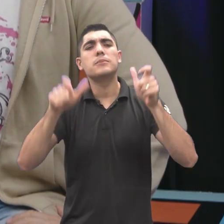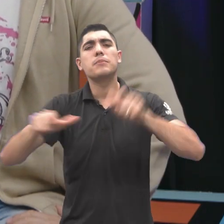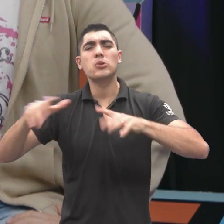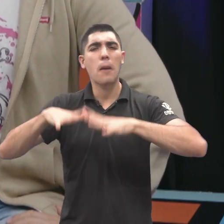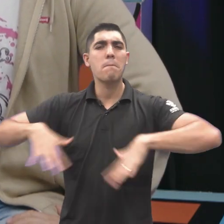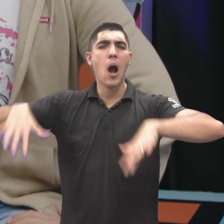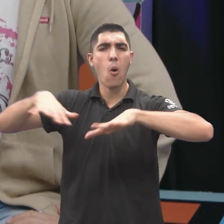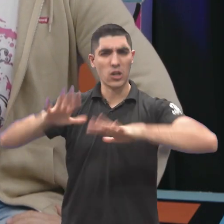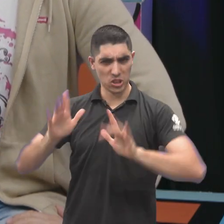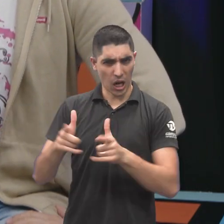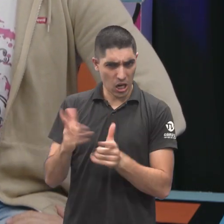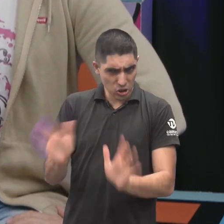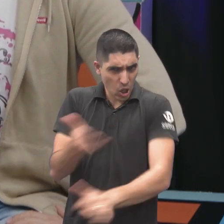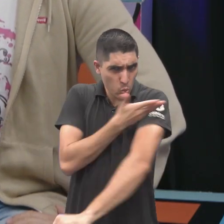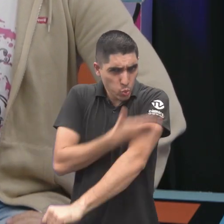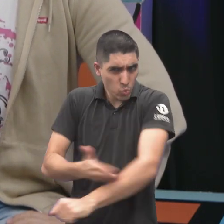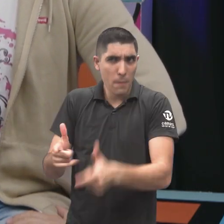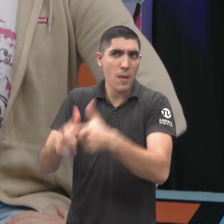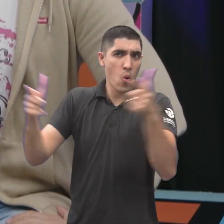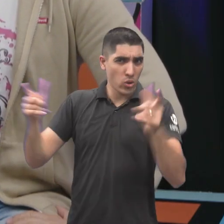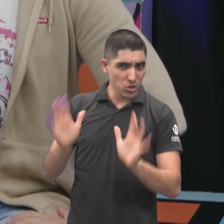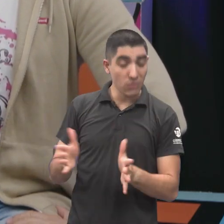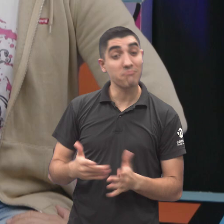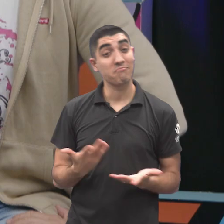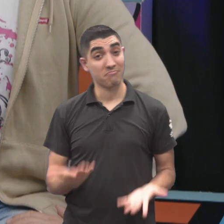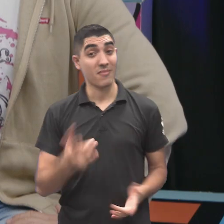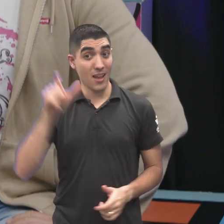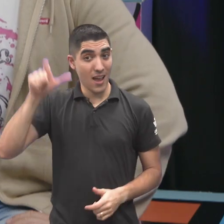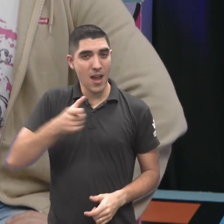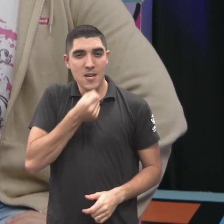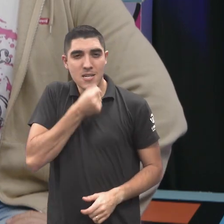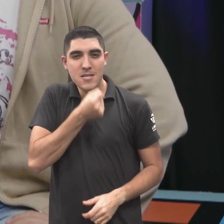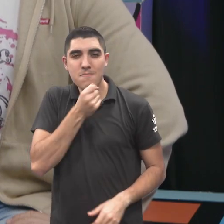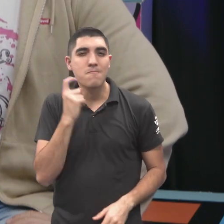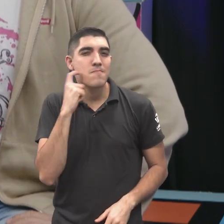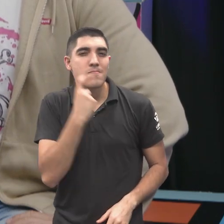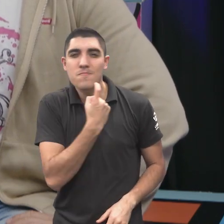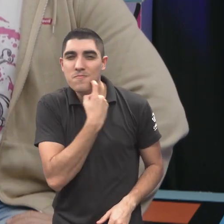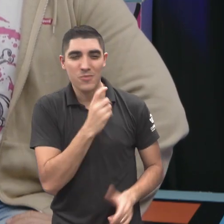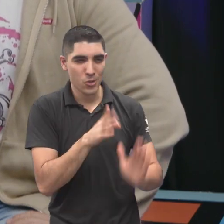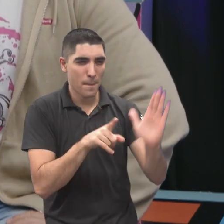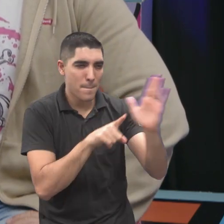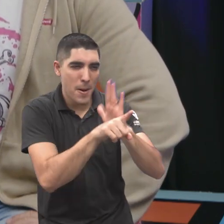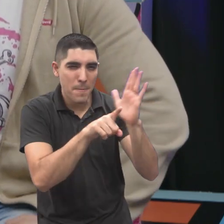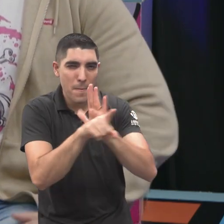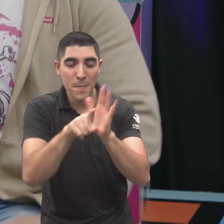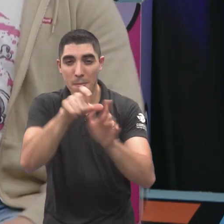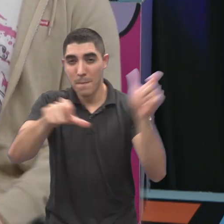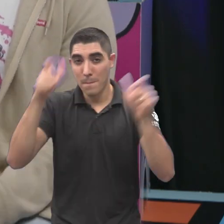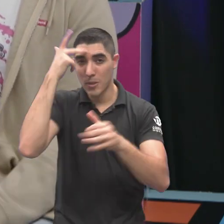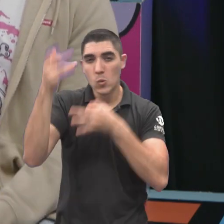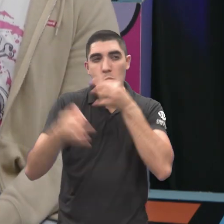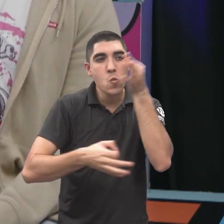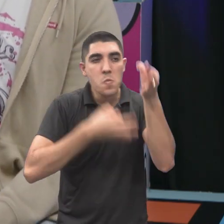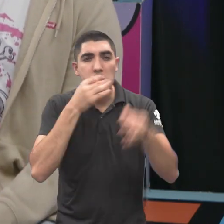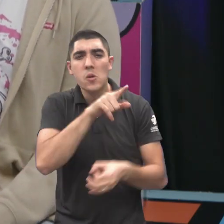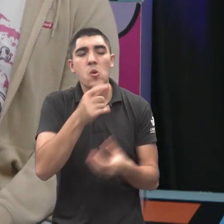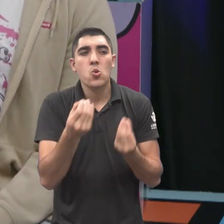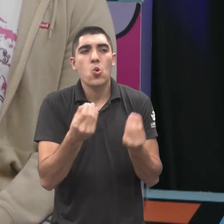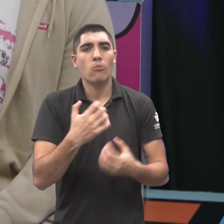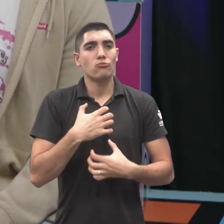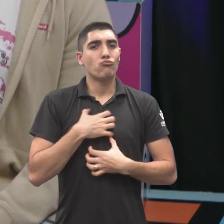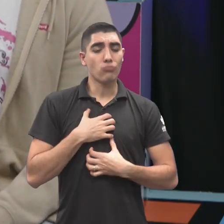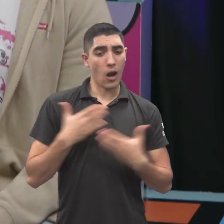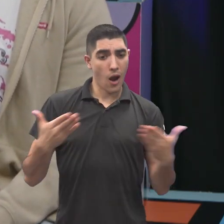Boa pergunta, viu, Thiago? E é isso que a nossa repórter Luísa Minas foi descobrir nas ruas. Ela perguntou para as pessoas como elas estão vivendo